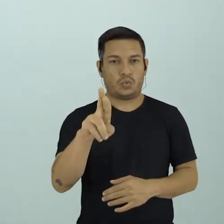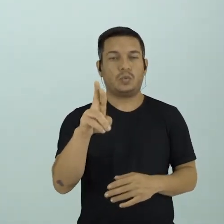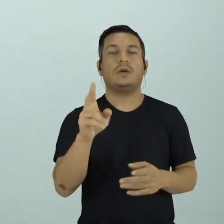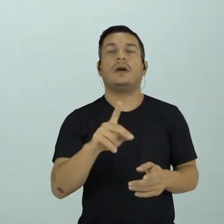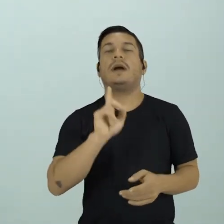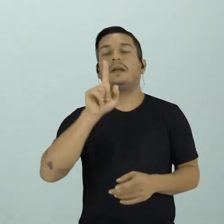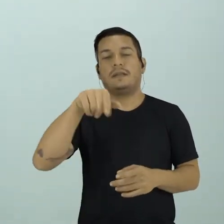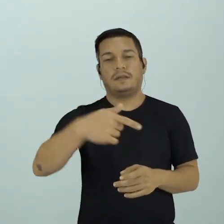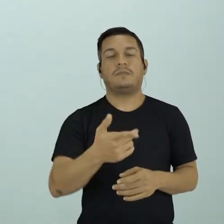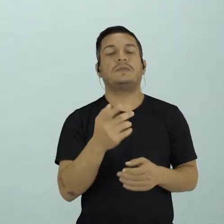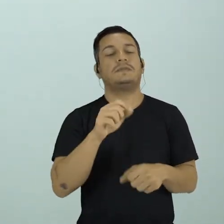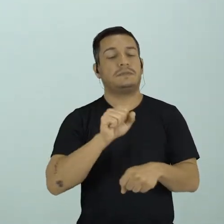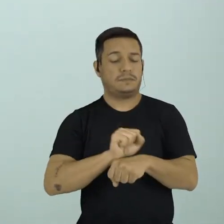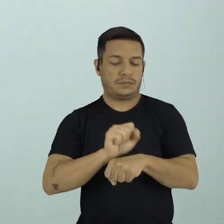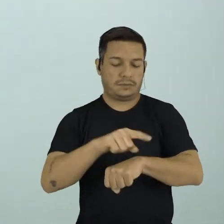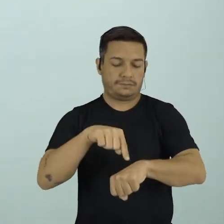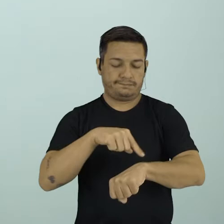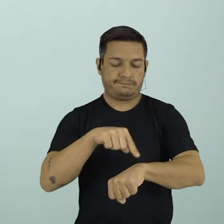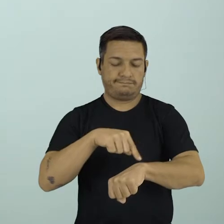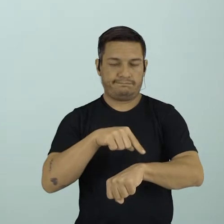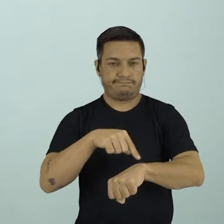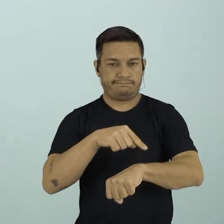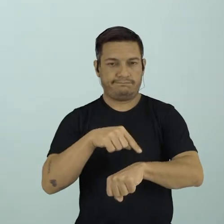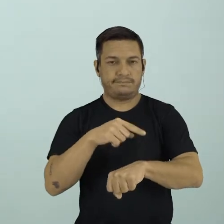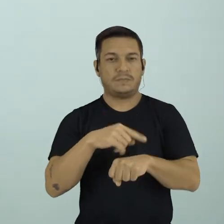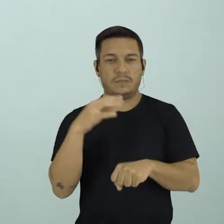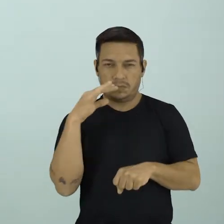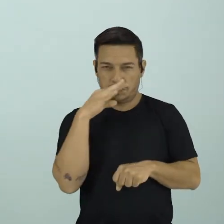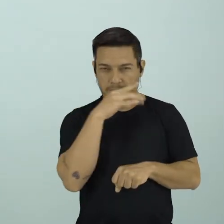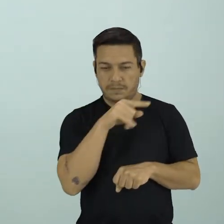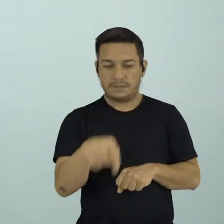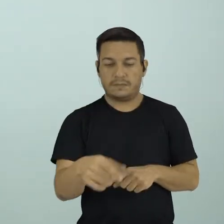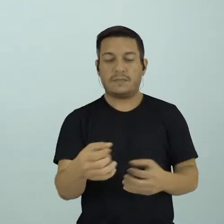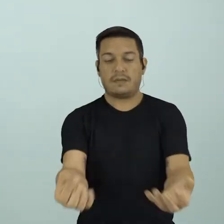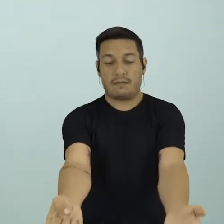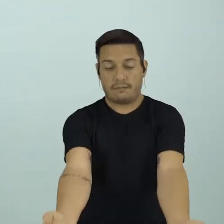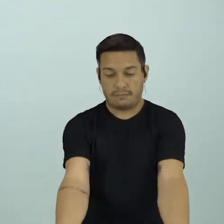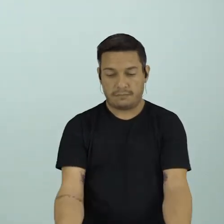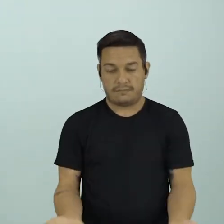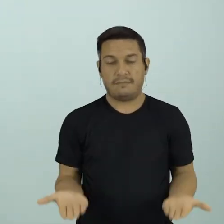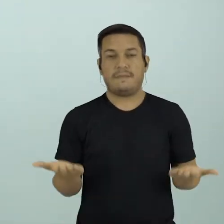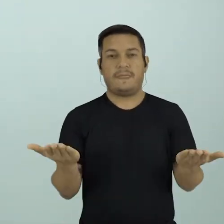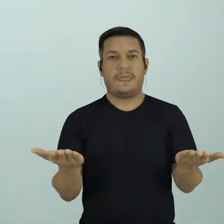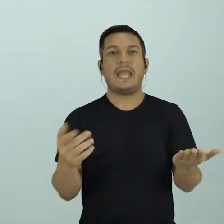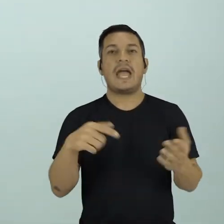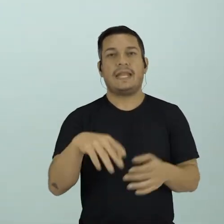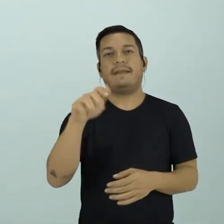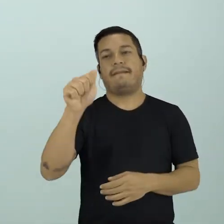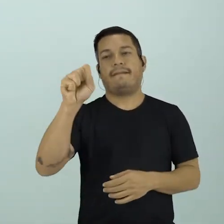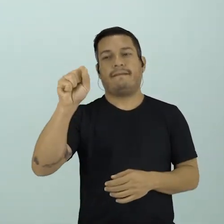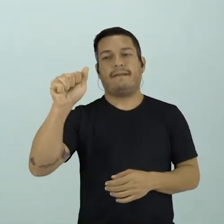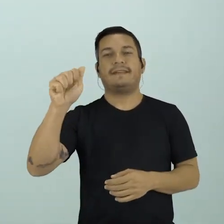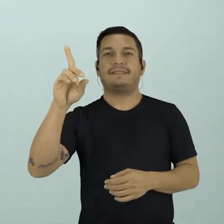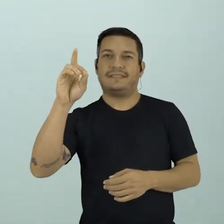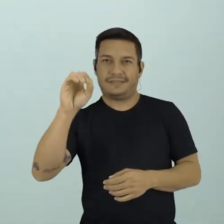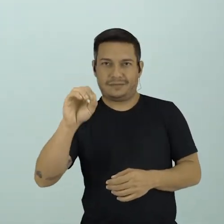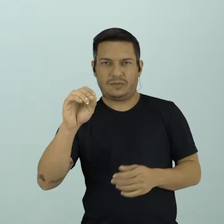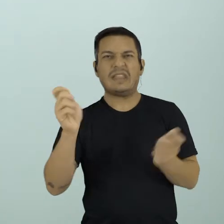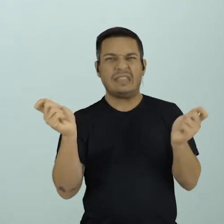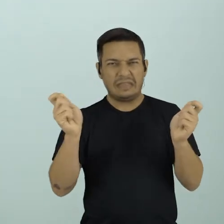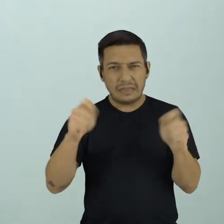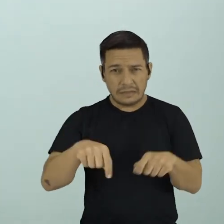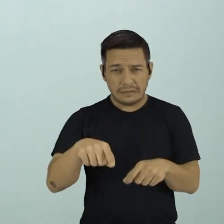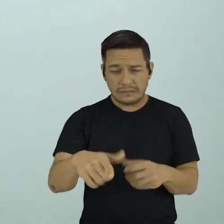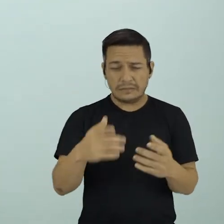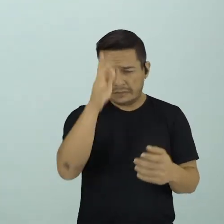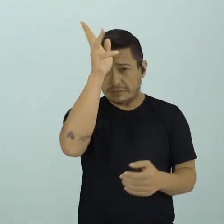Depois de determinado tempo, com o aquecimento do forno, esse frango ele vai ficar assado. Então, tem